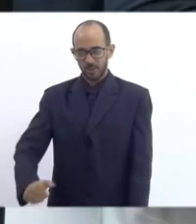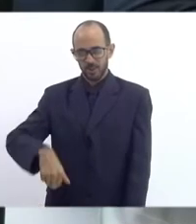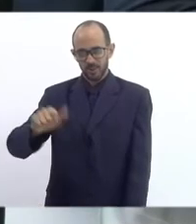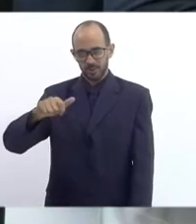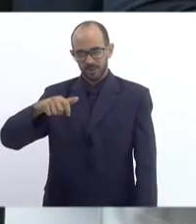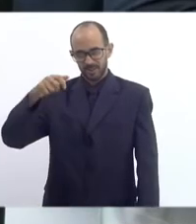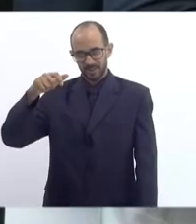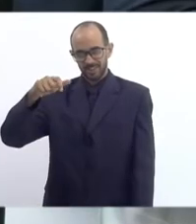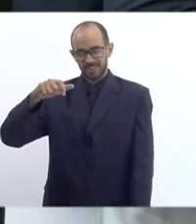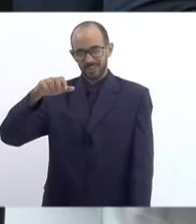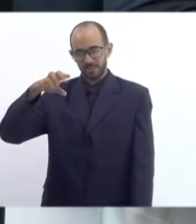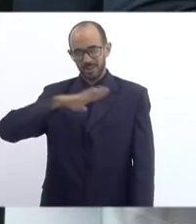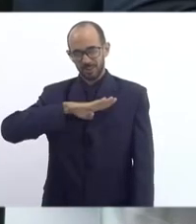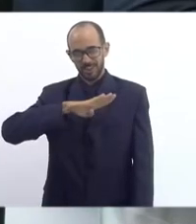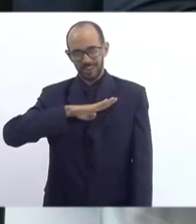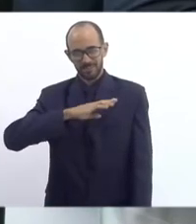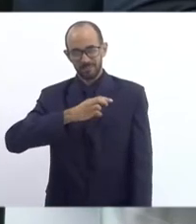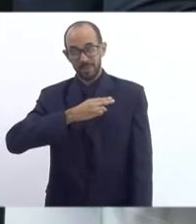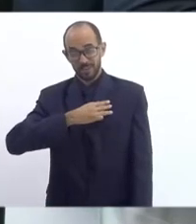63. Projeto de lei